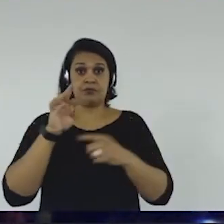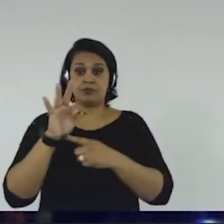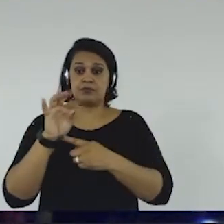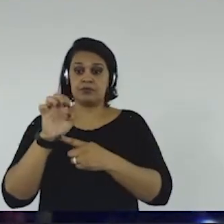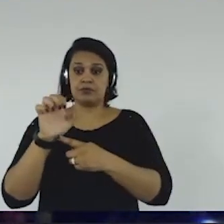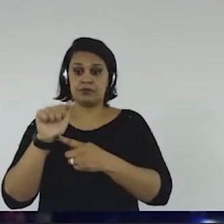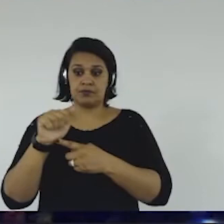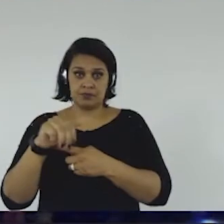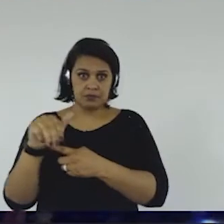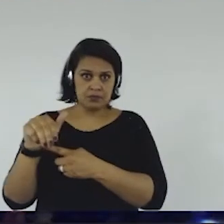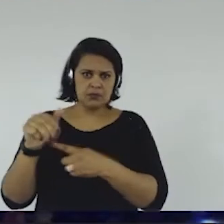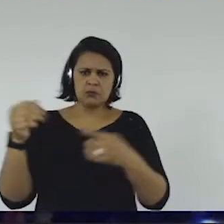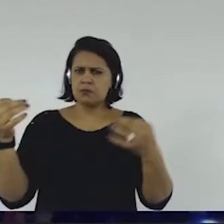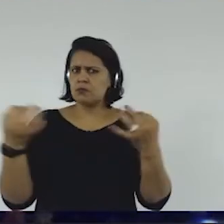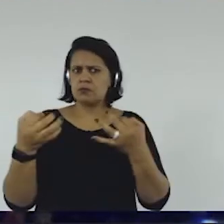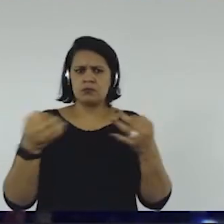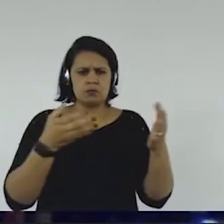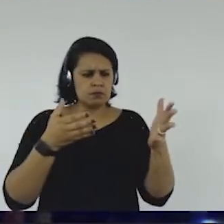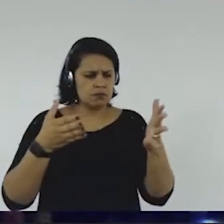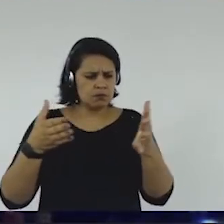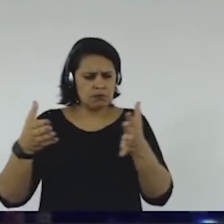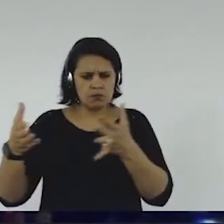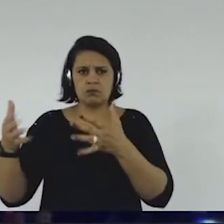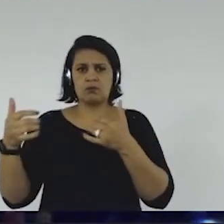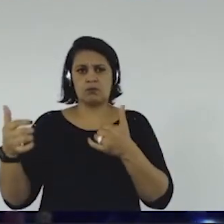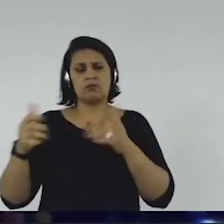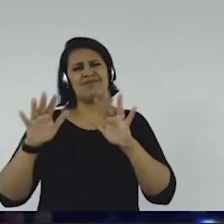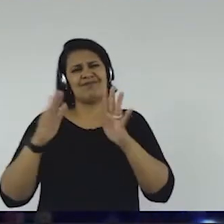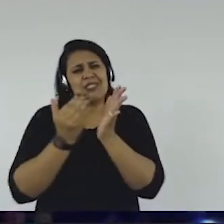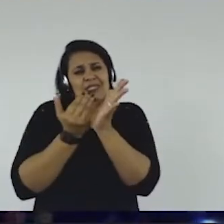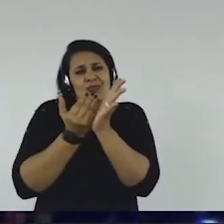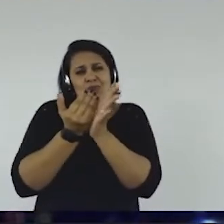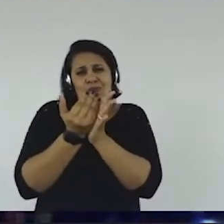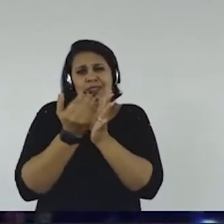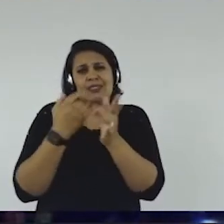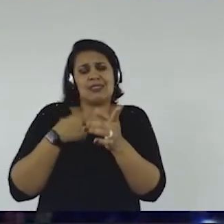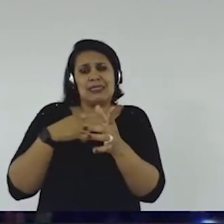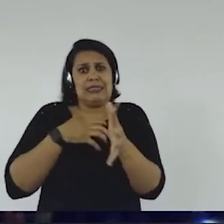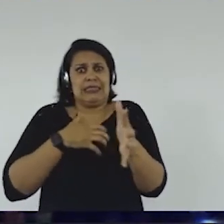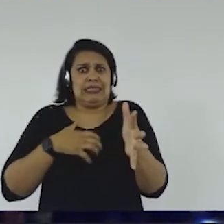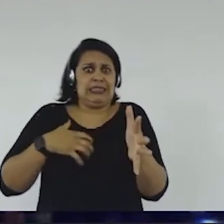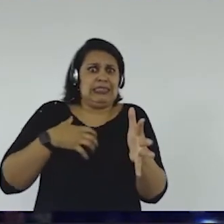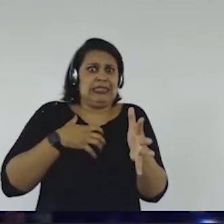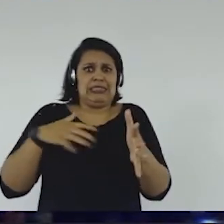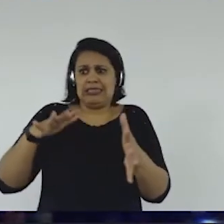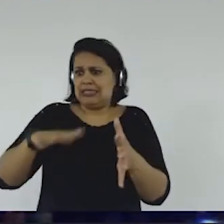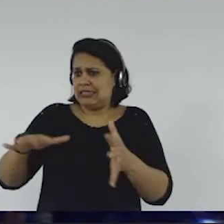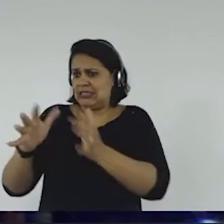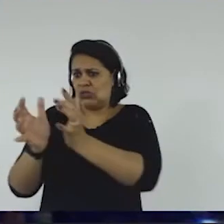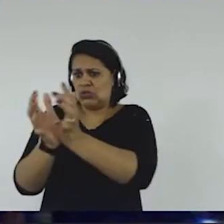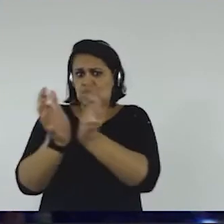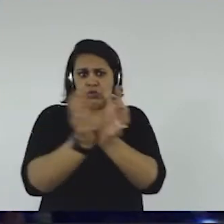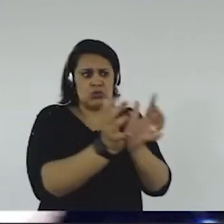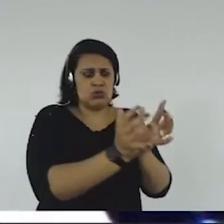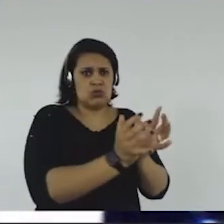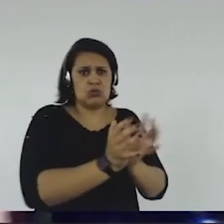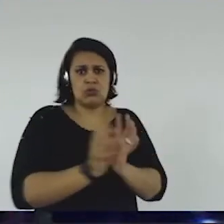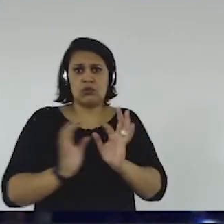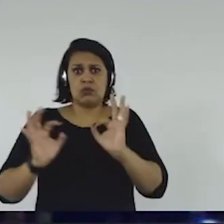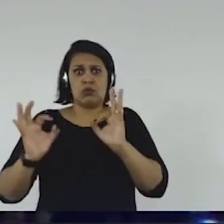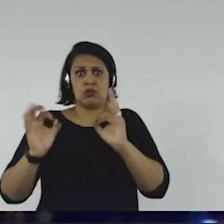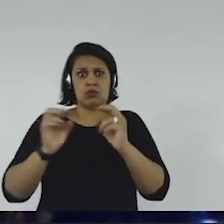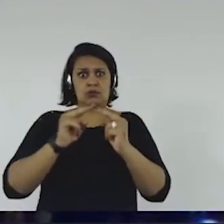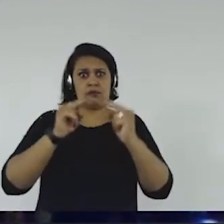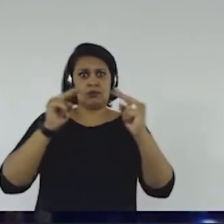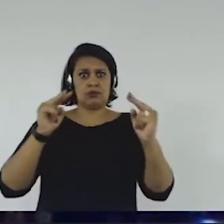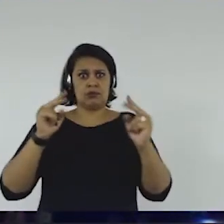transcorreram muitíssimo bem. É claro que, no início, acho que todos os centros todos os encontros virtuais por meio